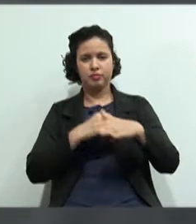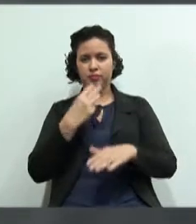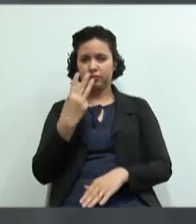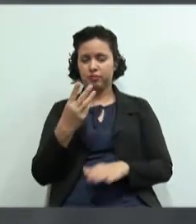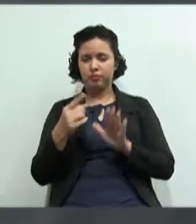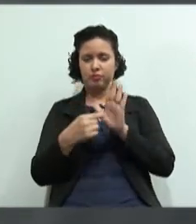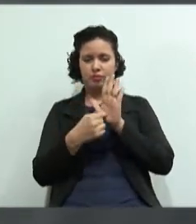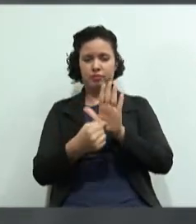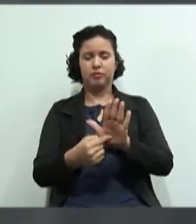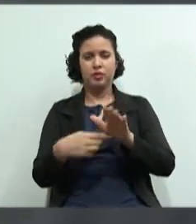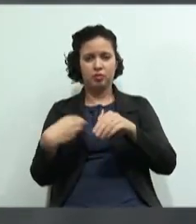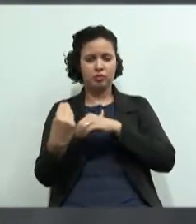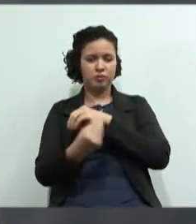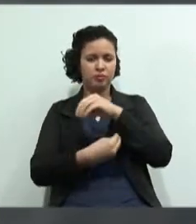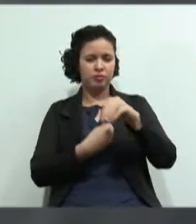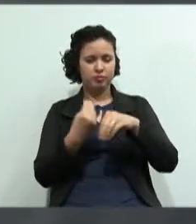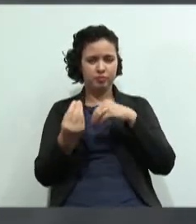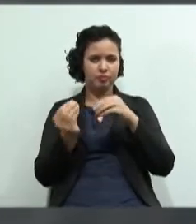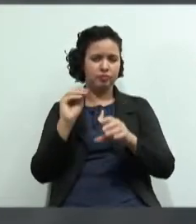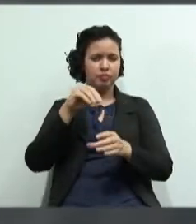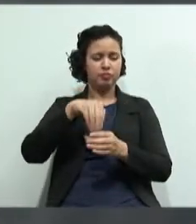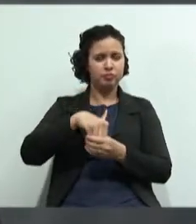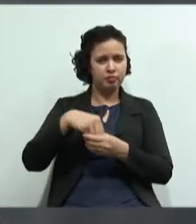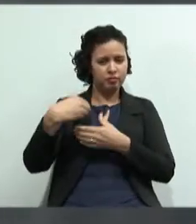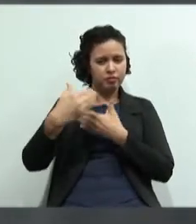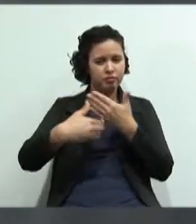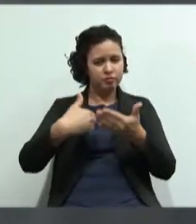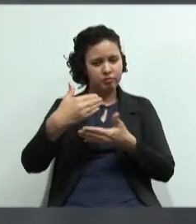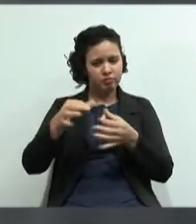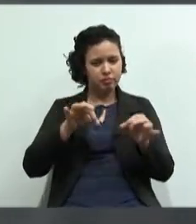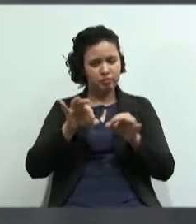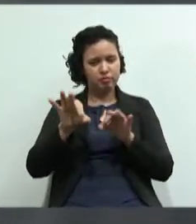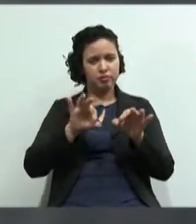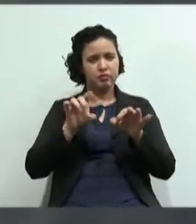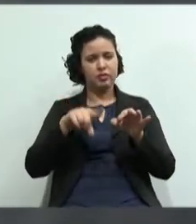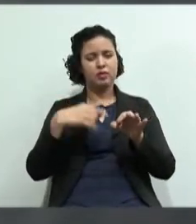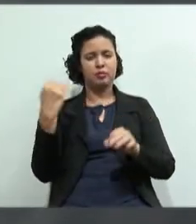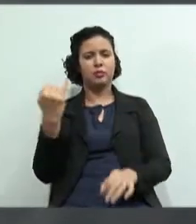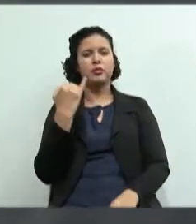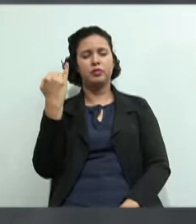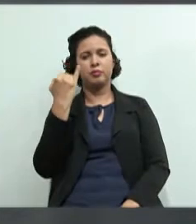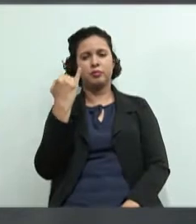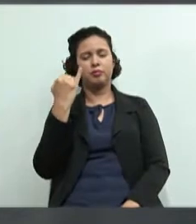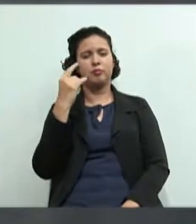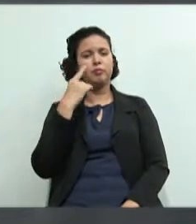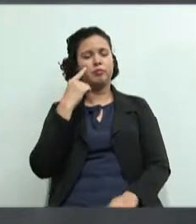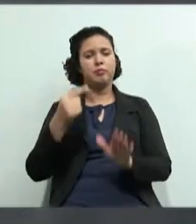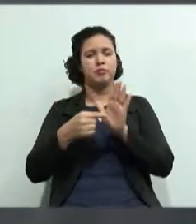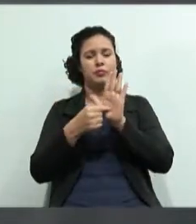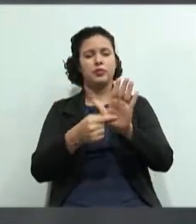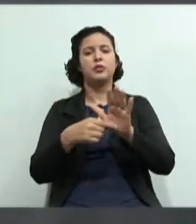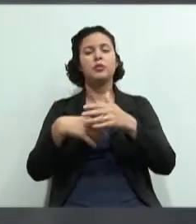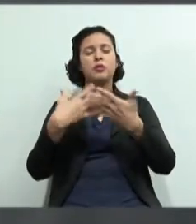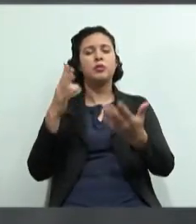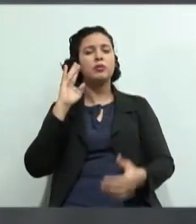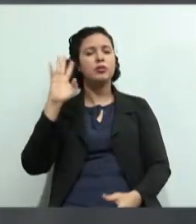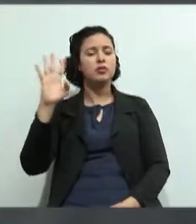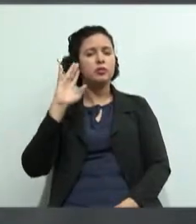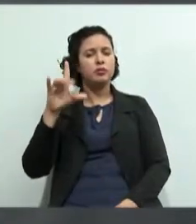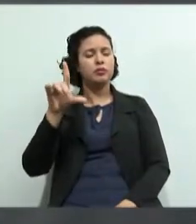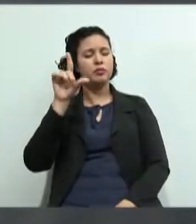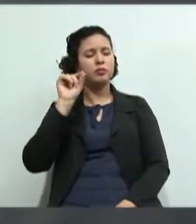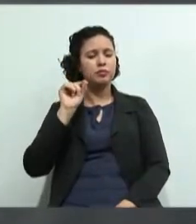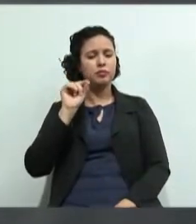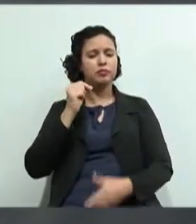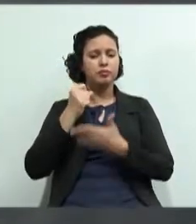acabam se misturando dentro do processo de planejamento, mas é importante estabelecer qual filosofia vai ser adotada, levando